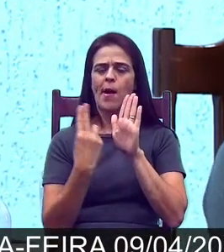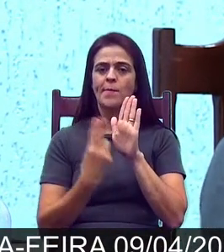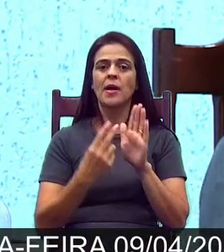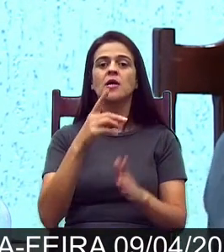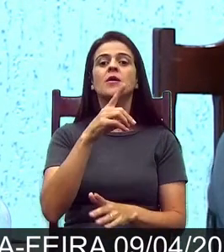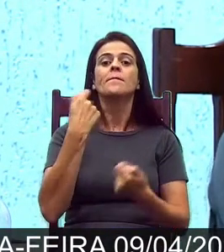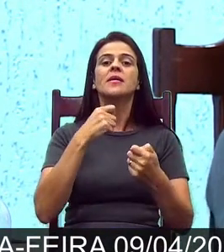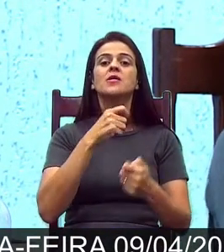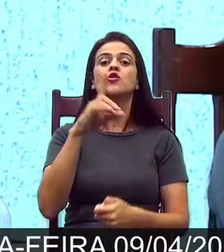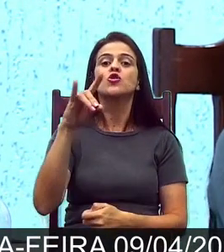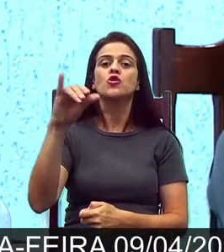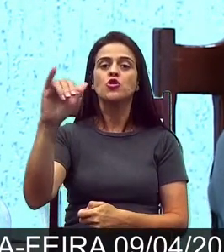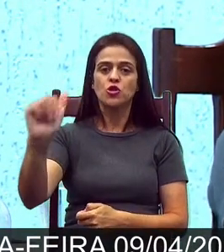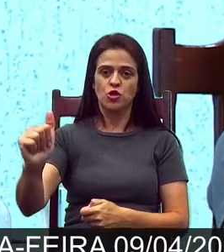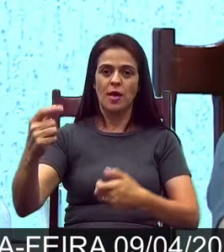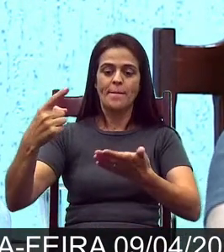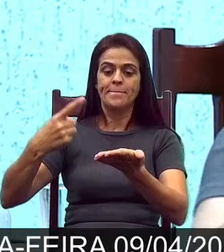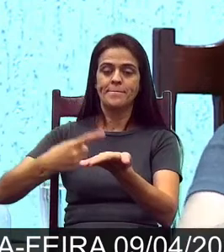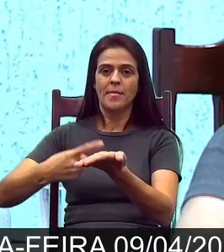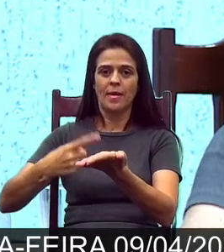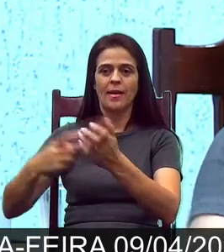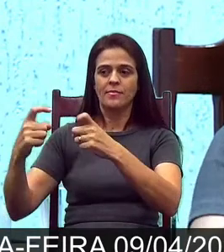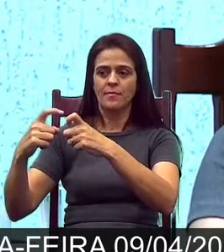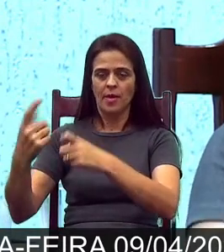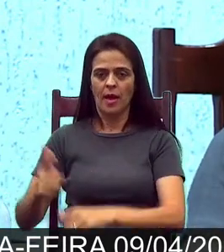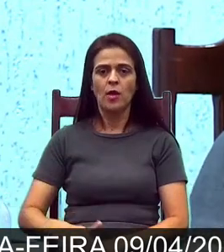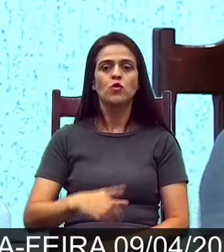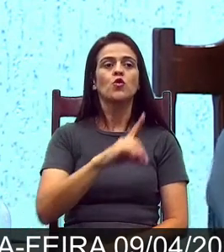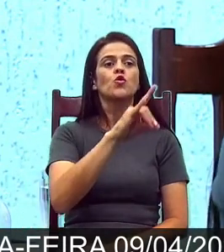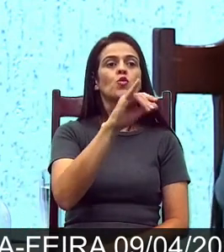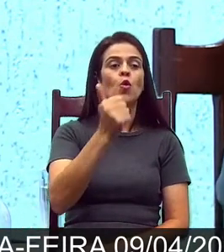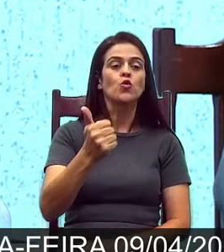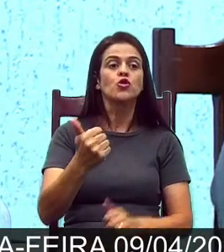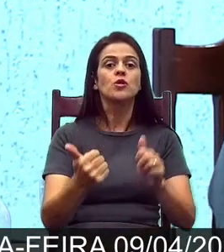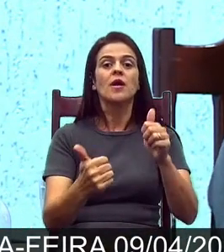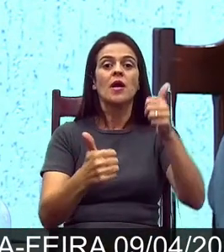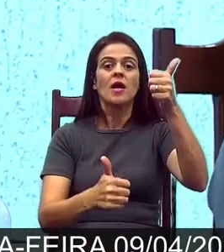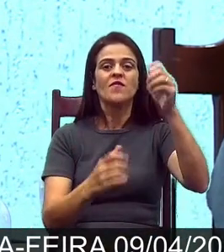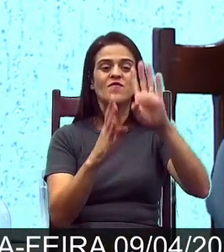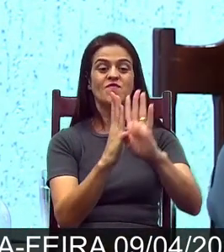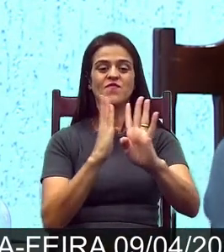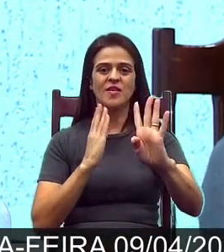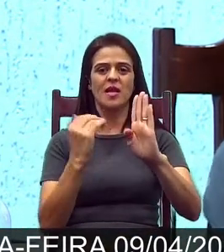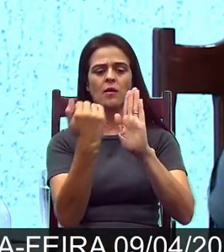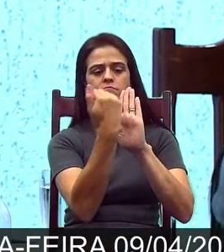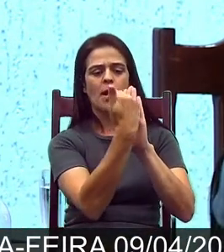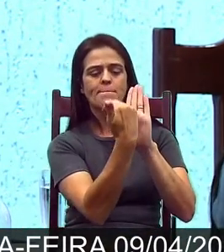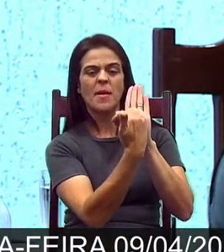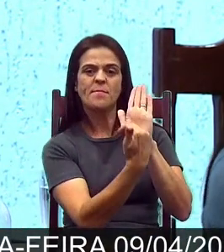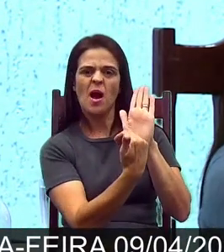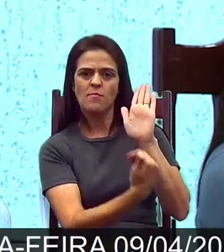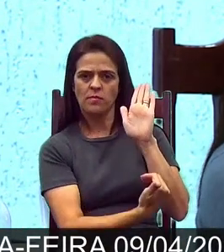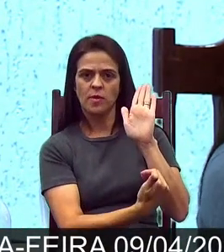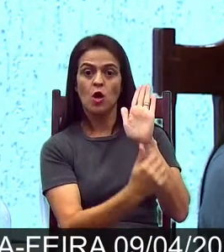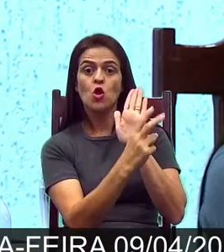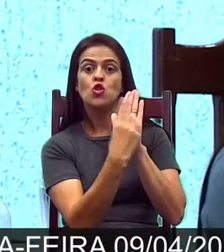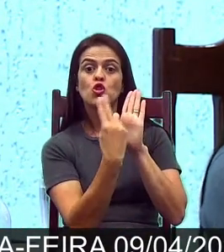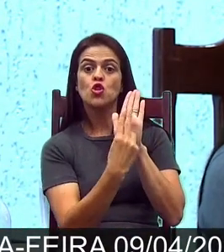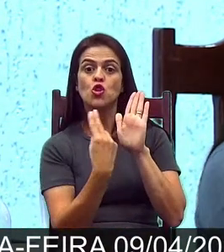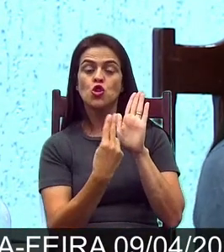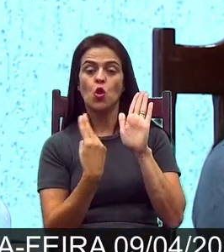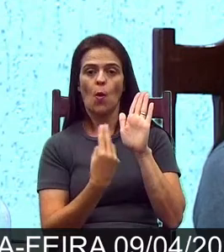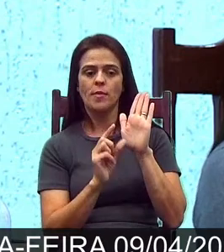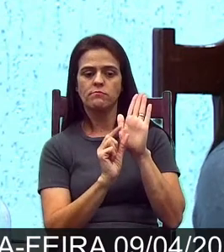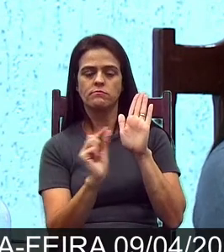a data de solicitação da consulta, como também a posição que o paciente ocupa na fila. 3, as iniciais dos nomes dos